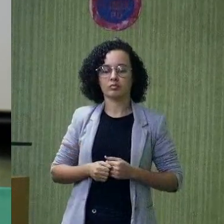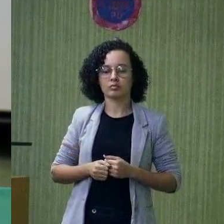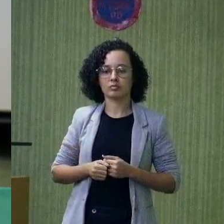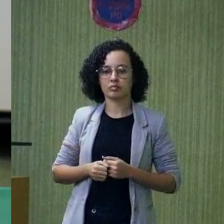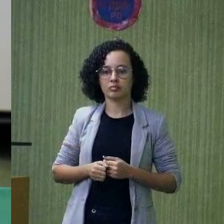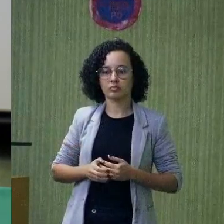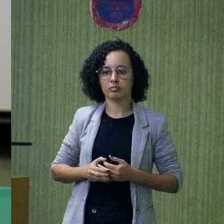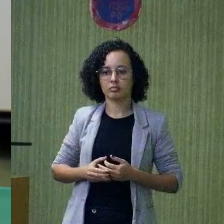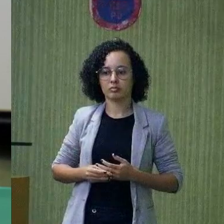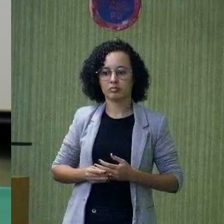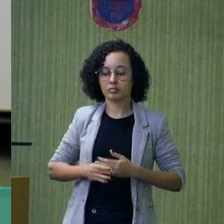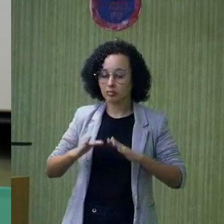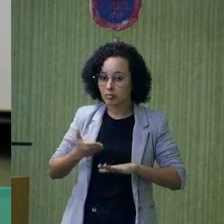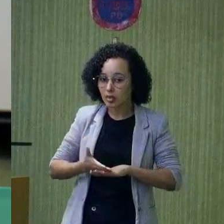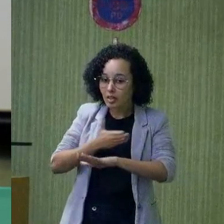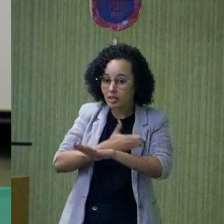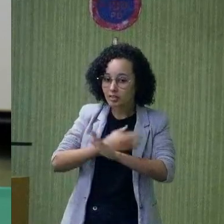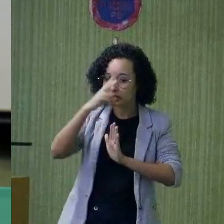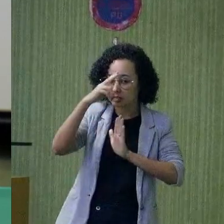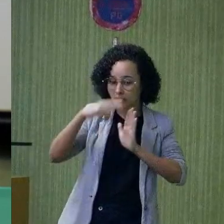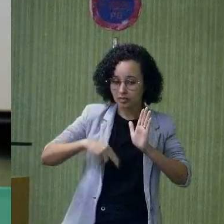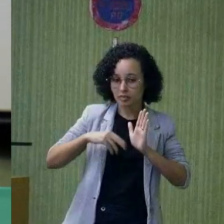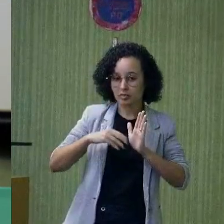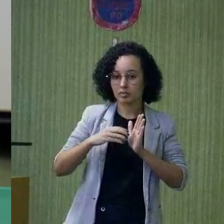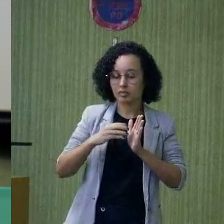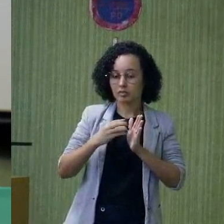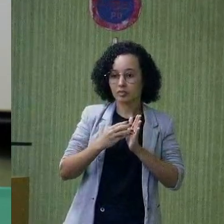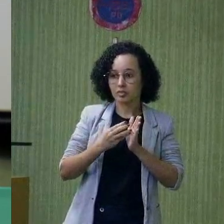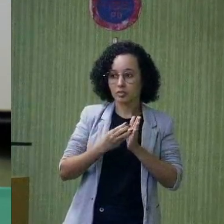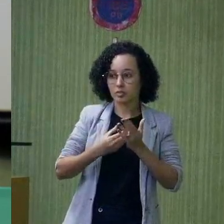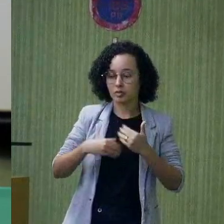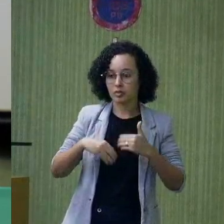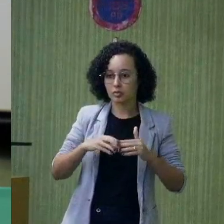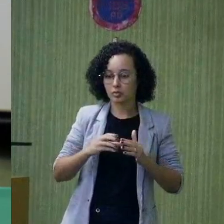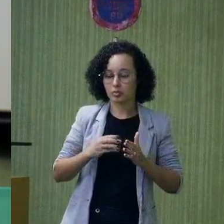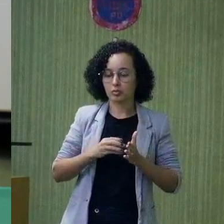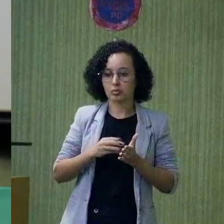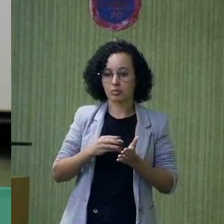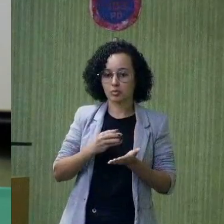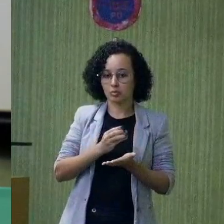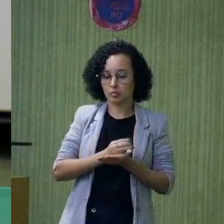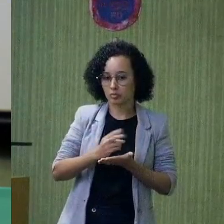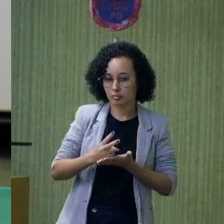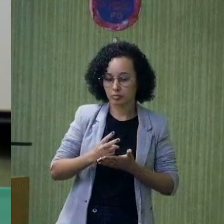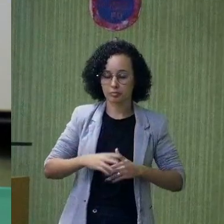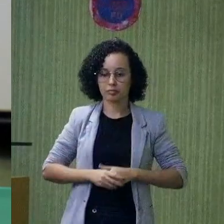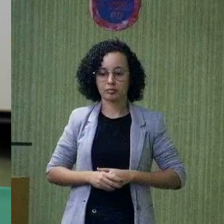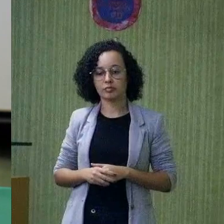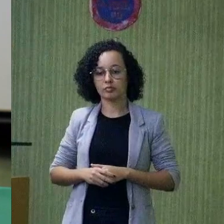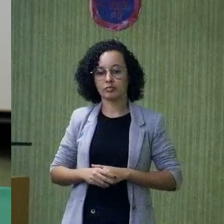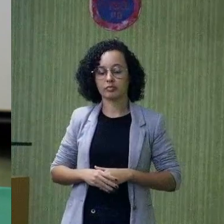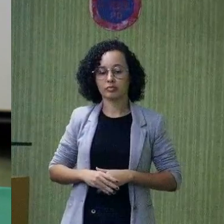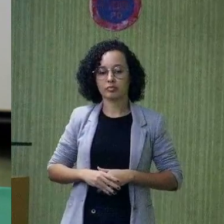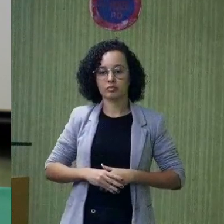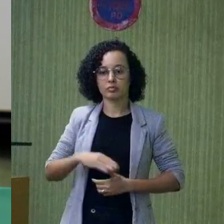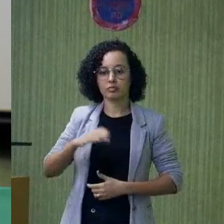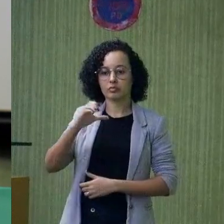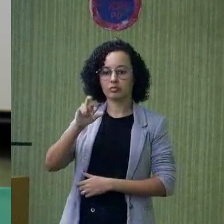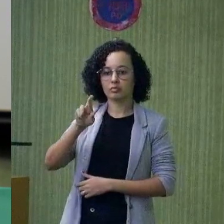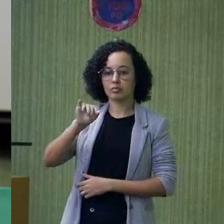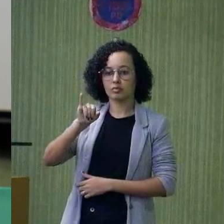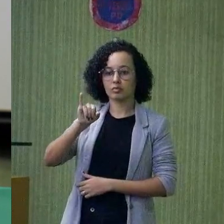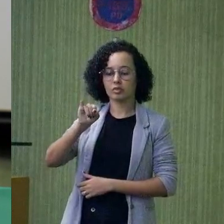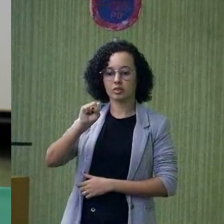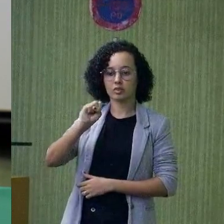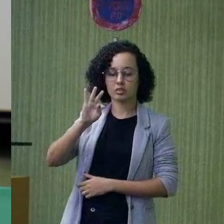antes de ler o seu currículo eh de D Cristiane Ela é formada